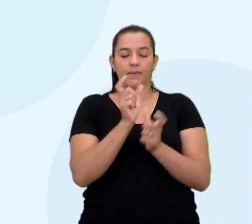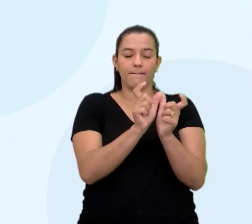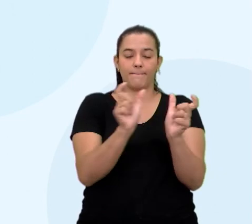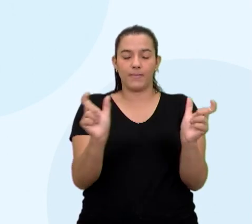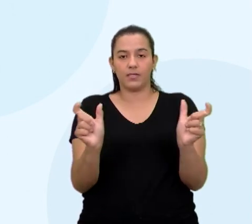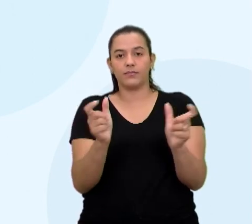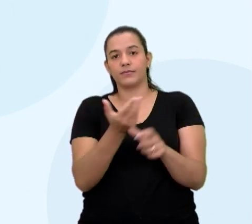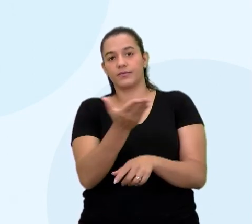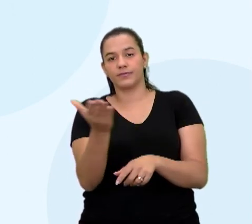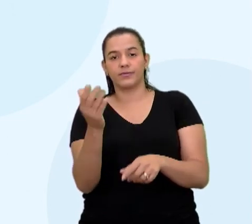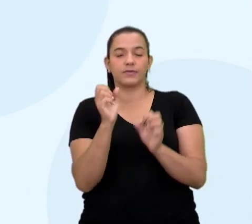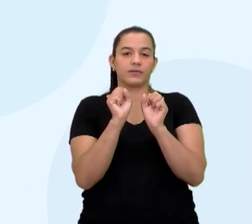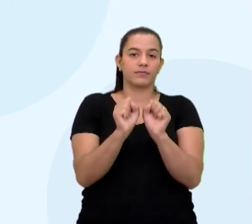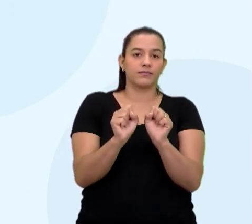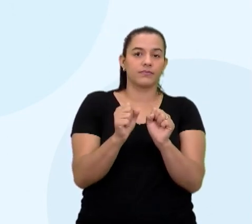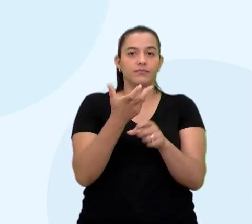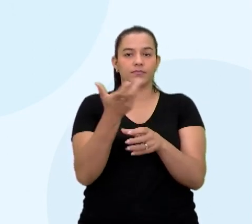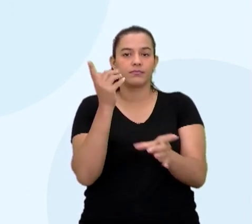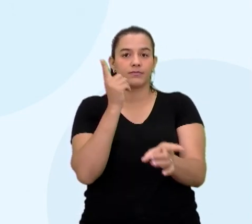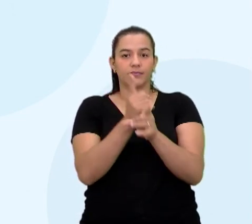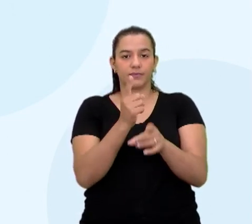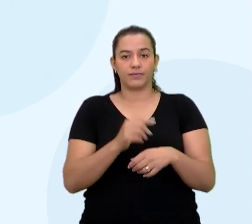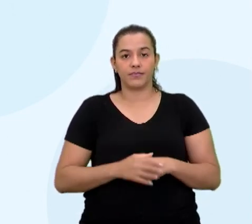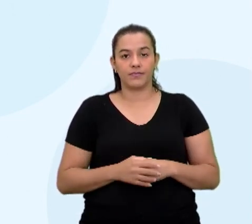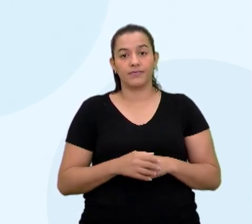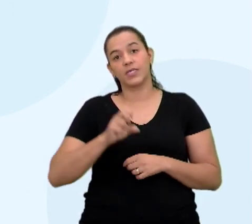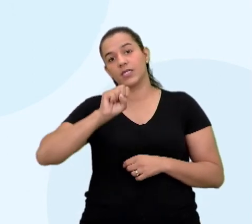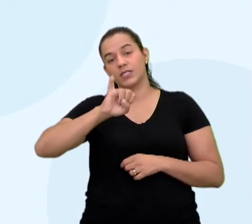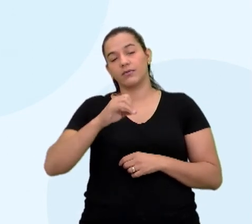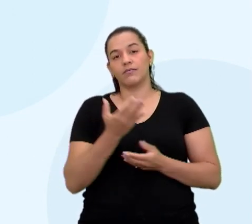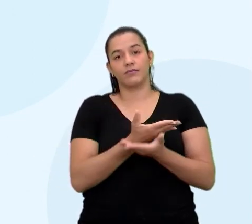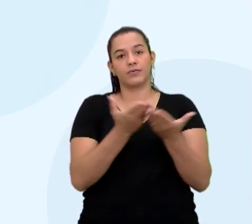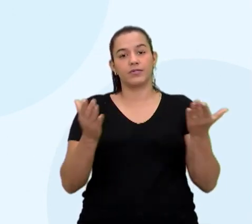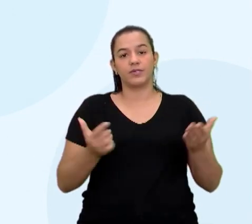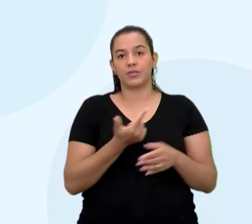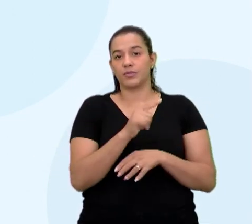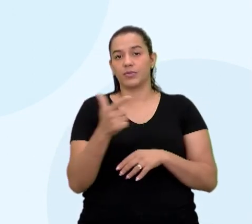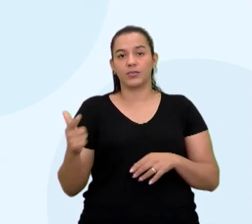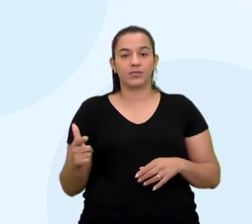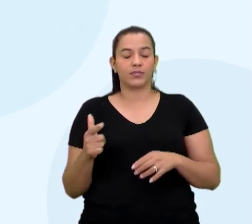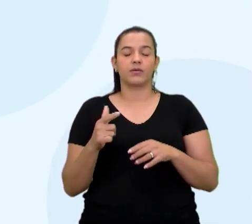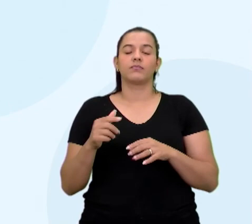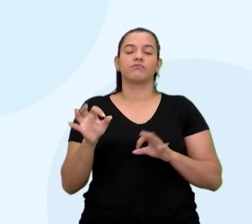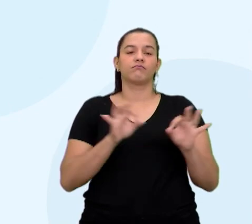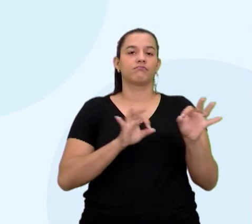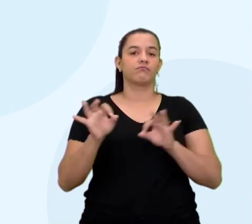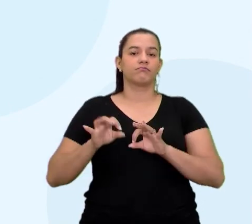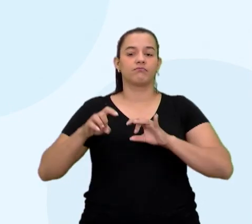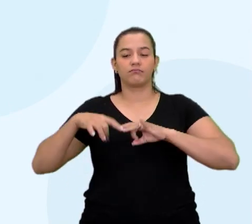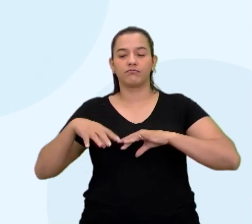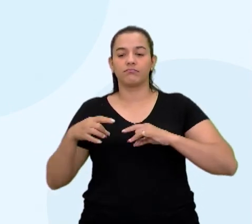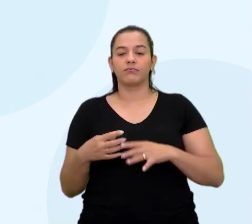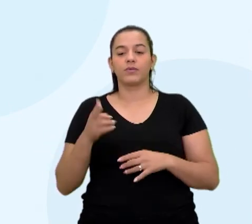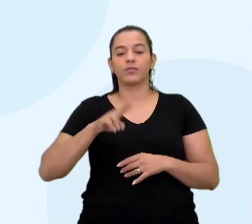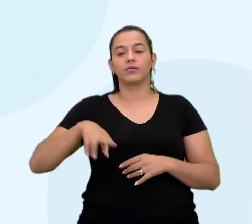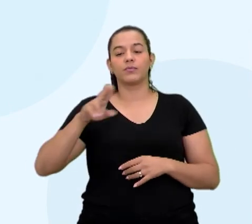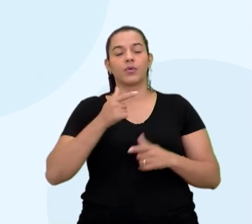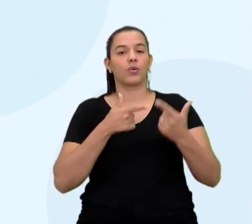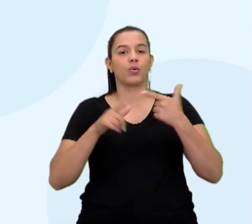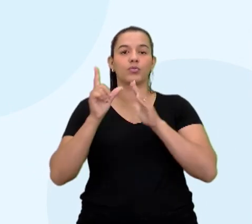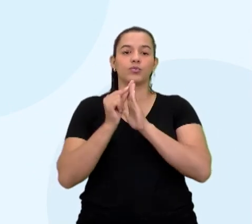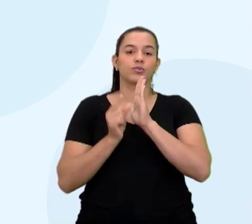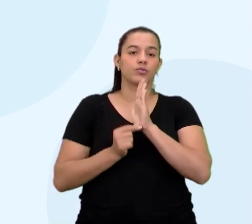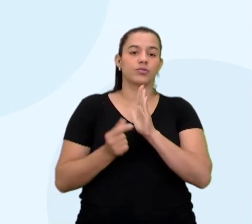que você, né, se identifica, tá certo? Caso não tenha lá essa ferramenta digital, vocês podem utilizar formas analógicas aí, como